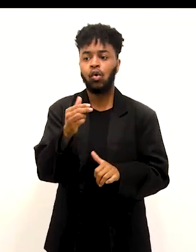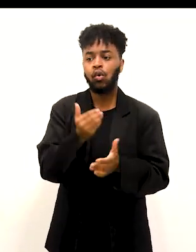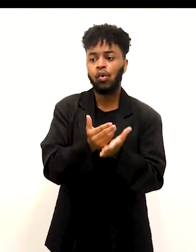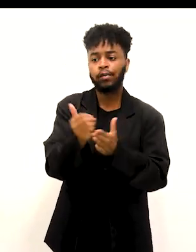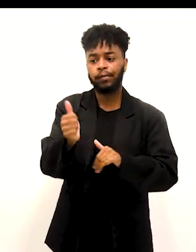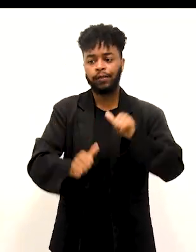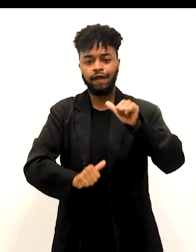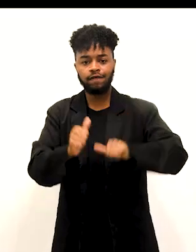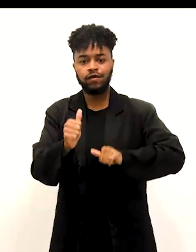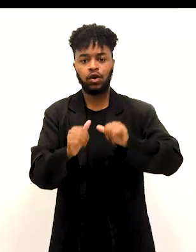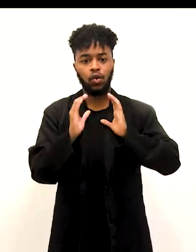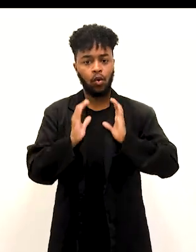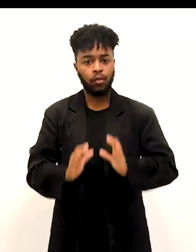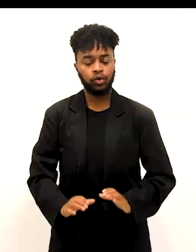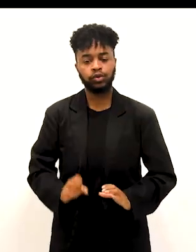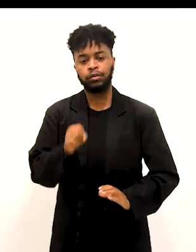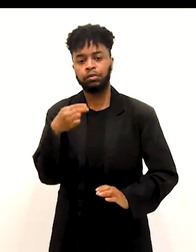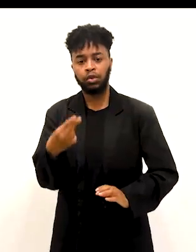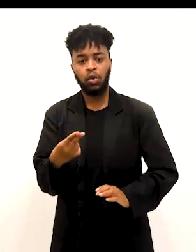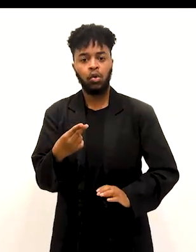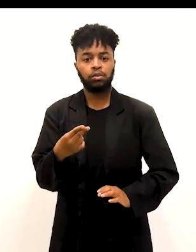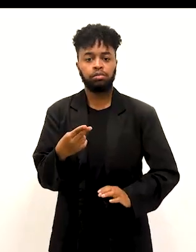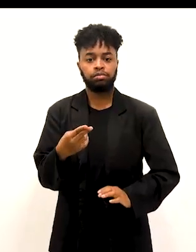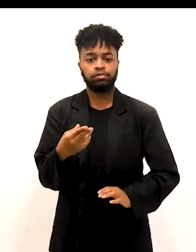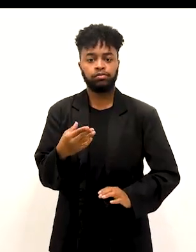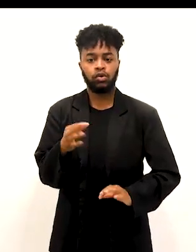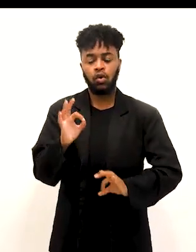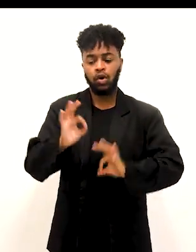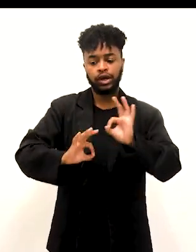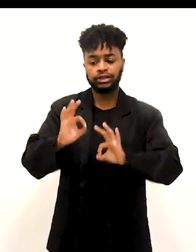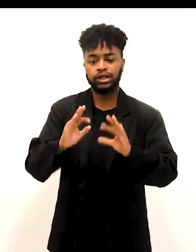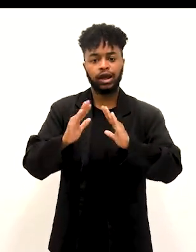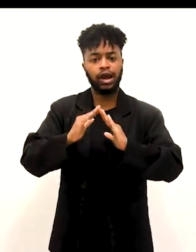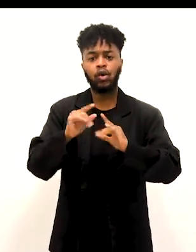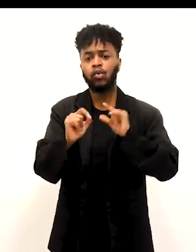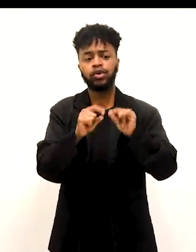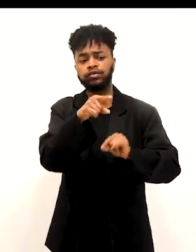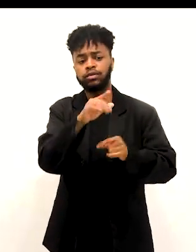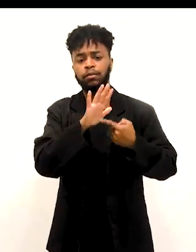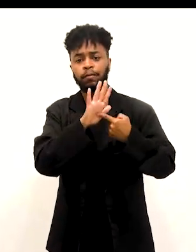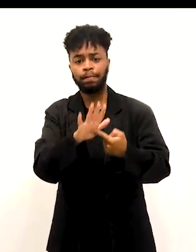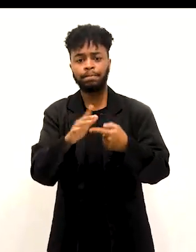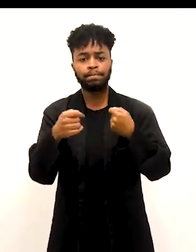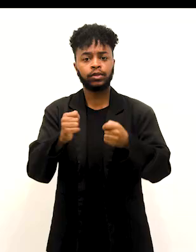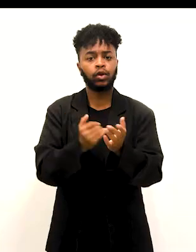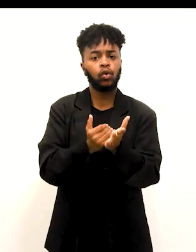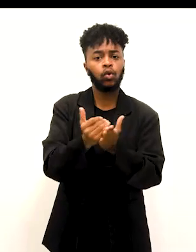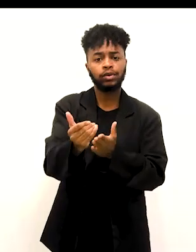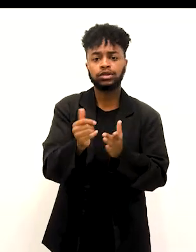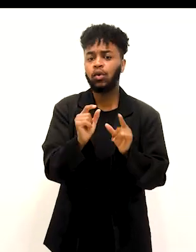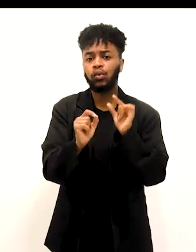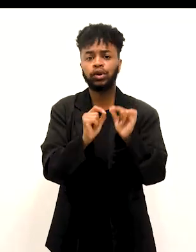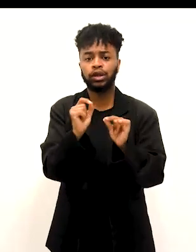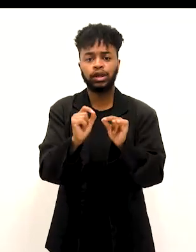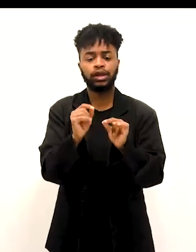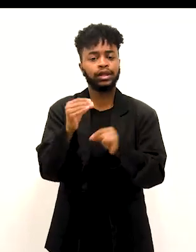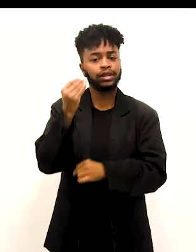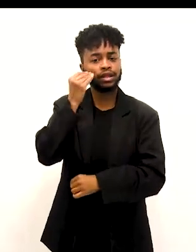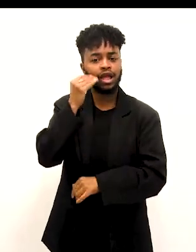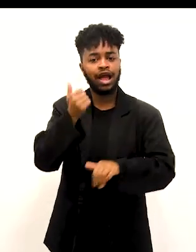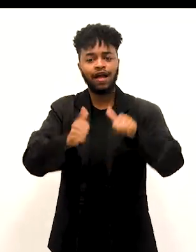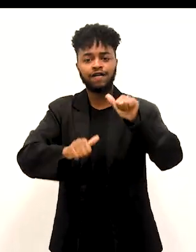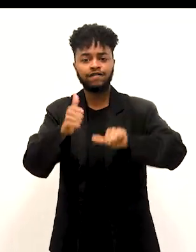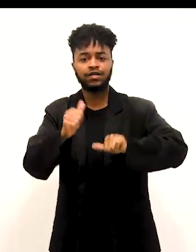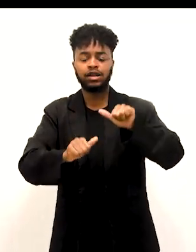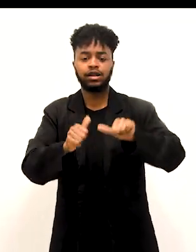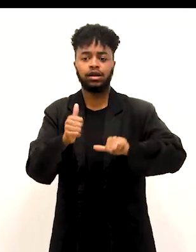aí seus comportamentos, dar uma geral na casa, né, o que você destaca que é preciso iniciar para fazer uma visão